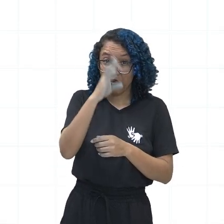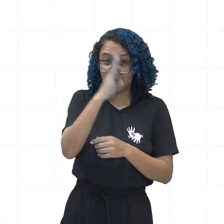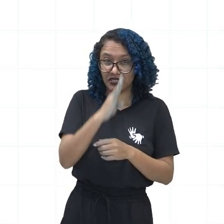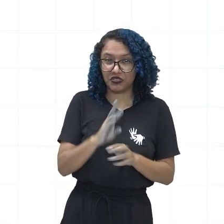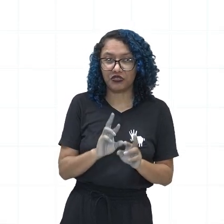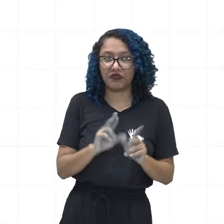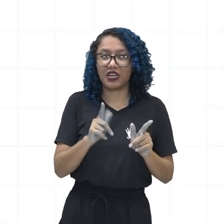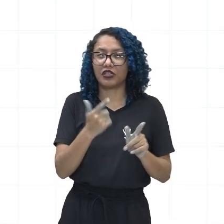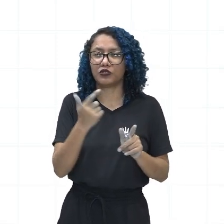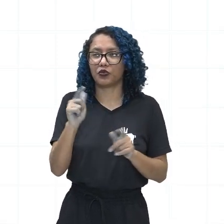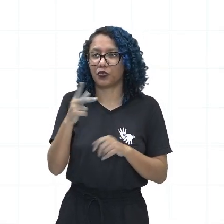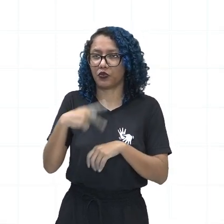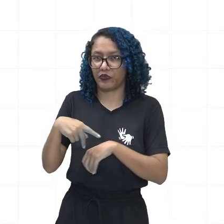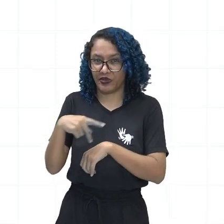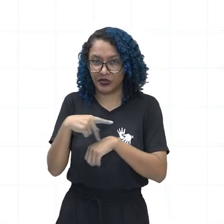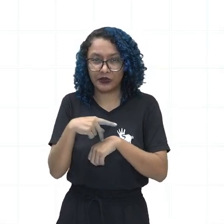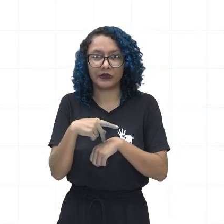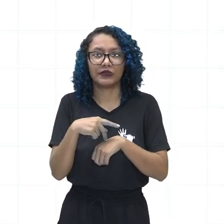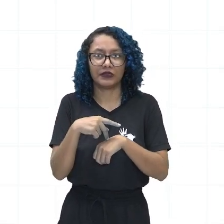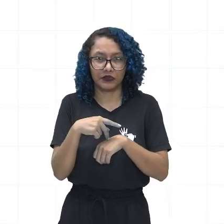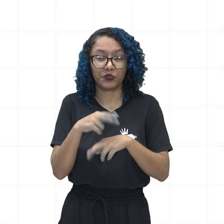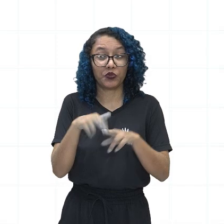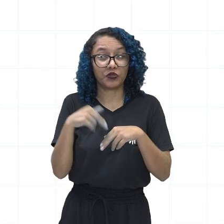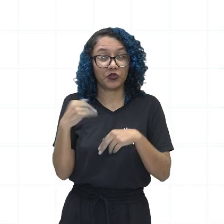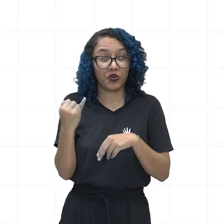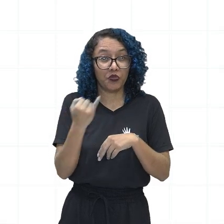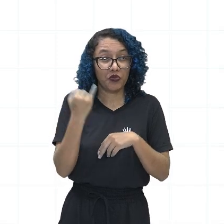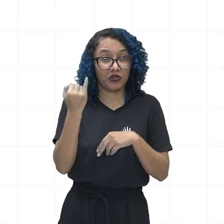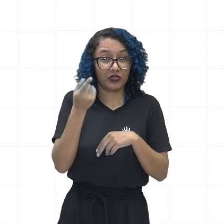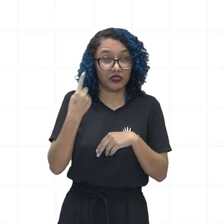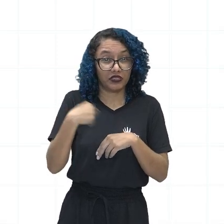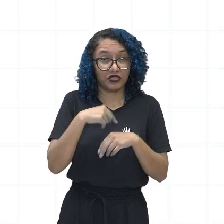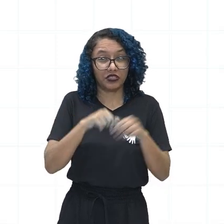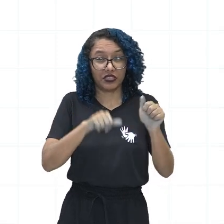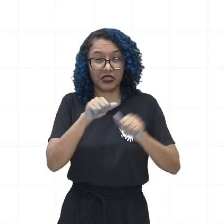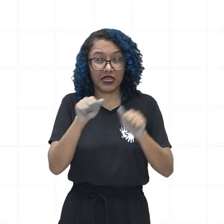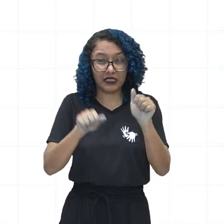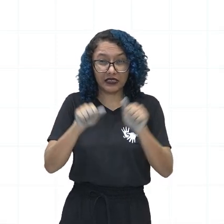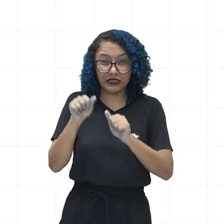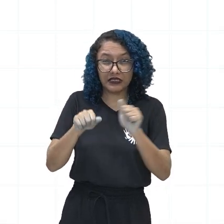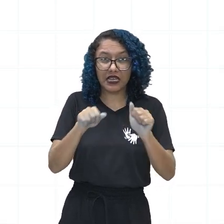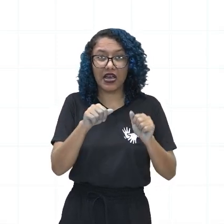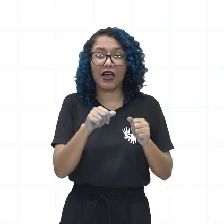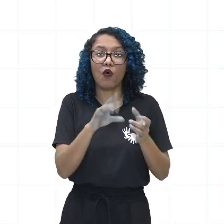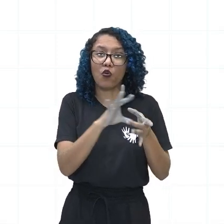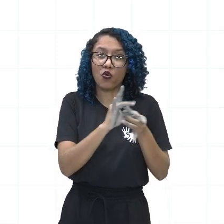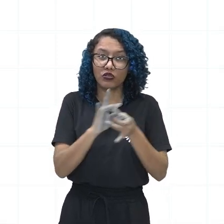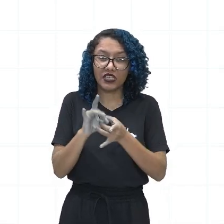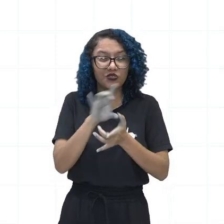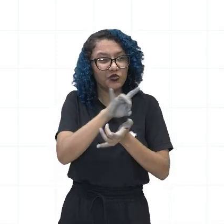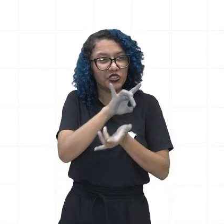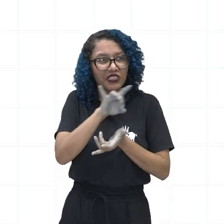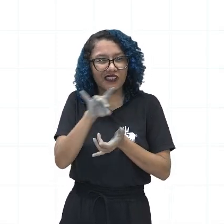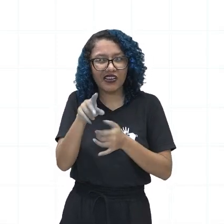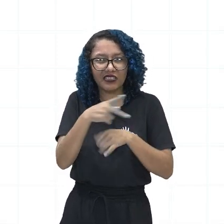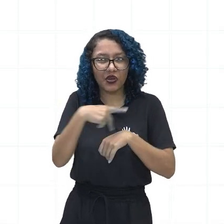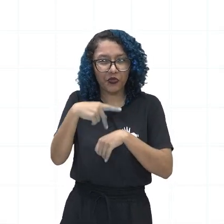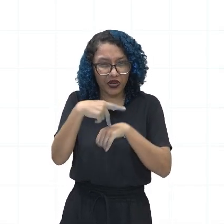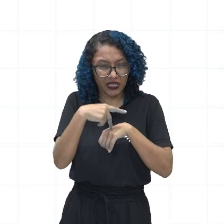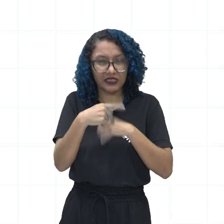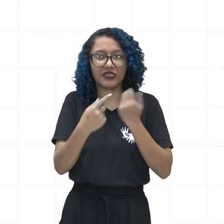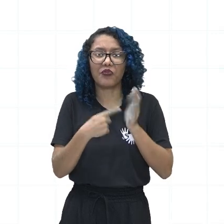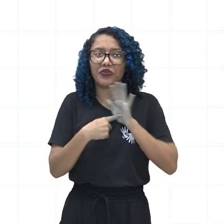outros países. É importante a gente estar olhando a realidade de cada um desses países, porque foram apresentados aí nessa reunião